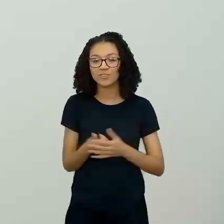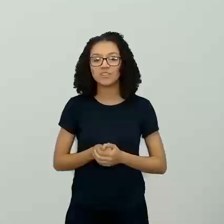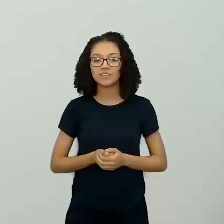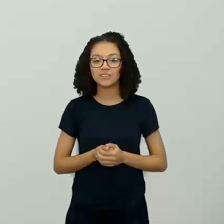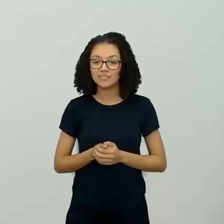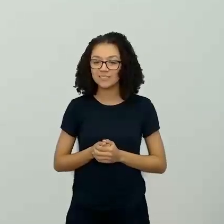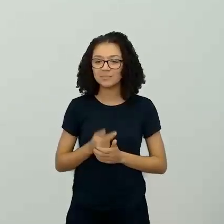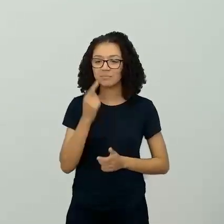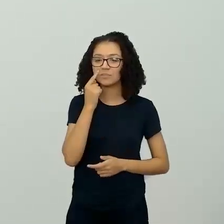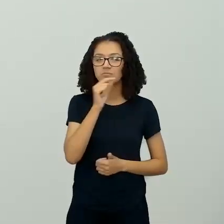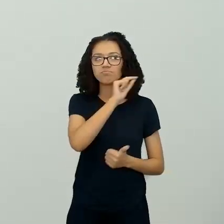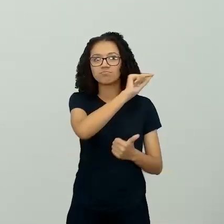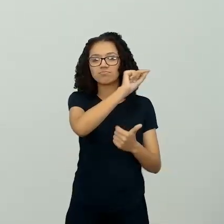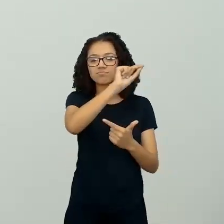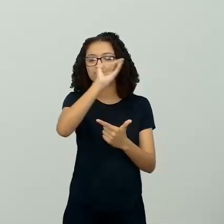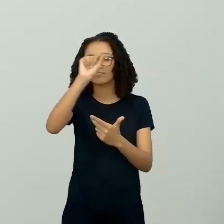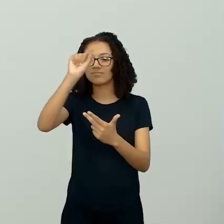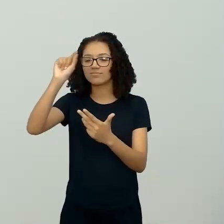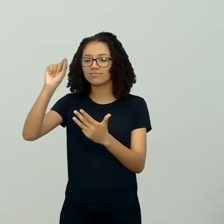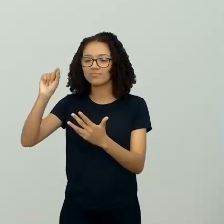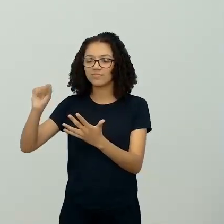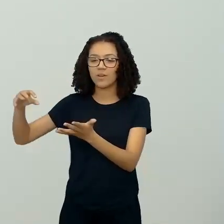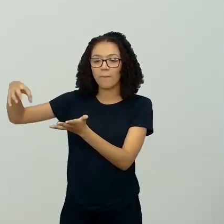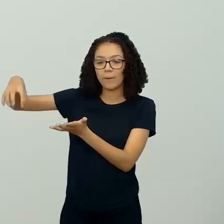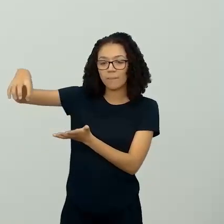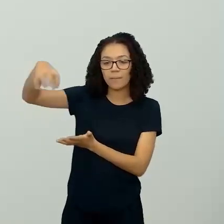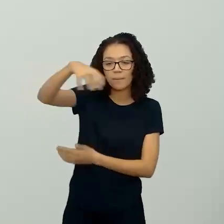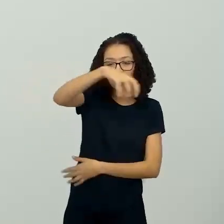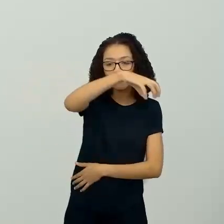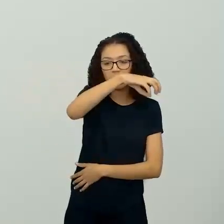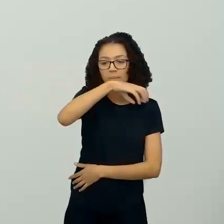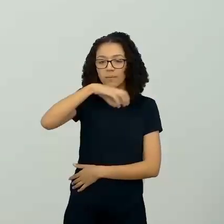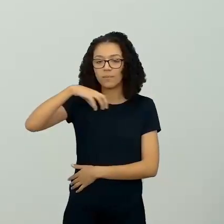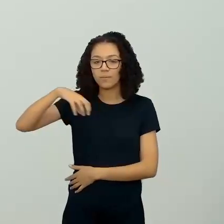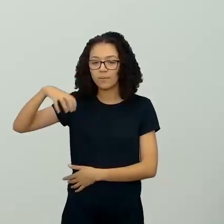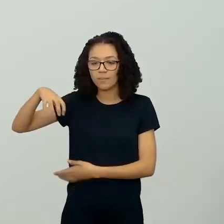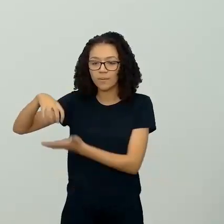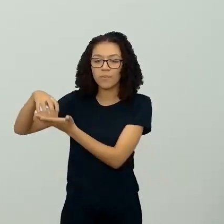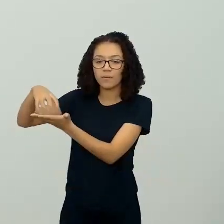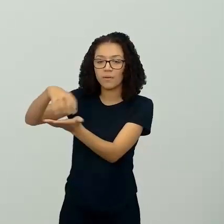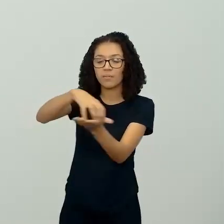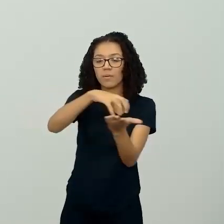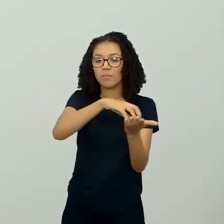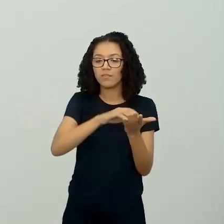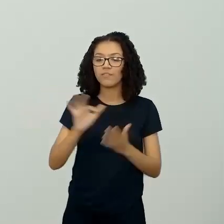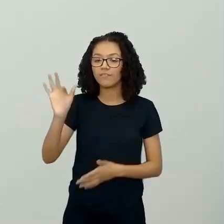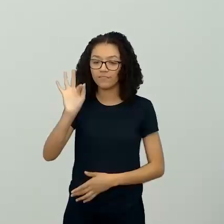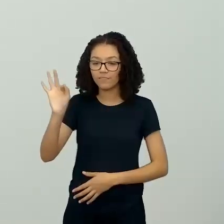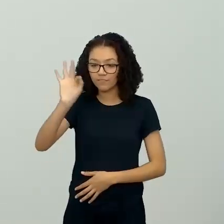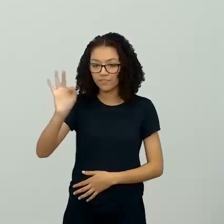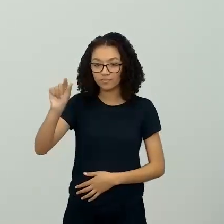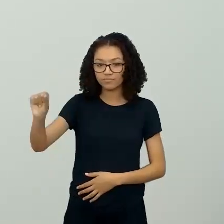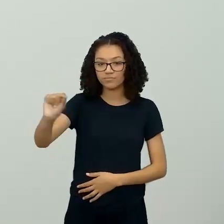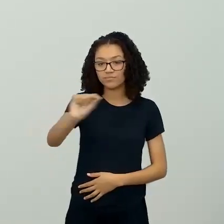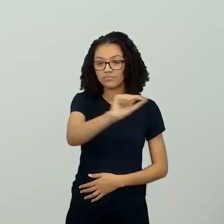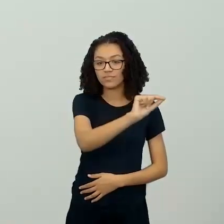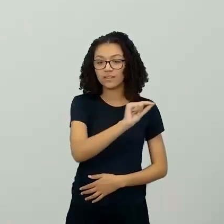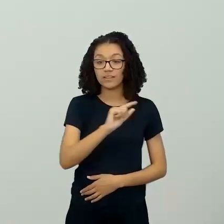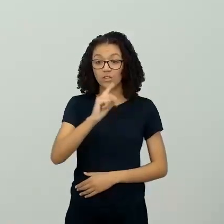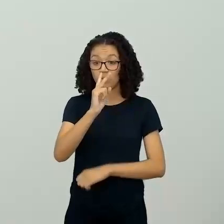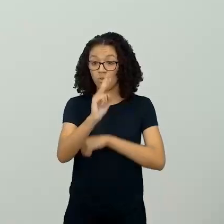no Brasil, né, não vou falar o nome, mas os órgãos, né, que financiam a pós-graduação, tudo, em